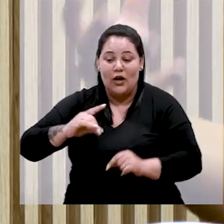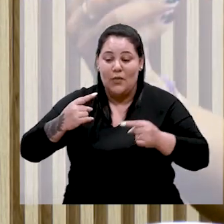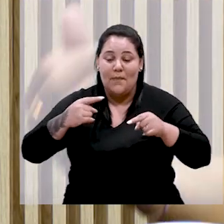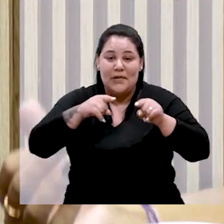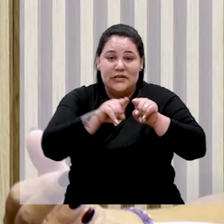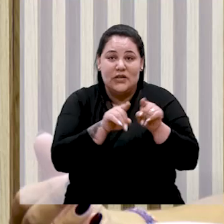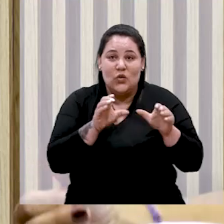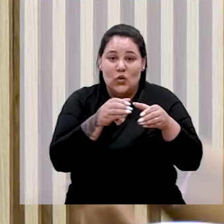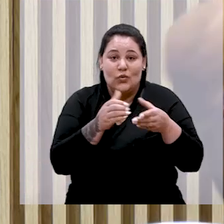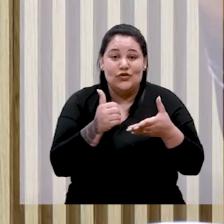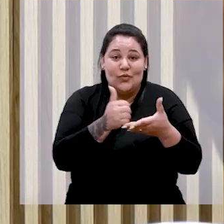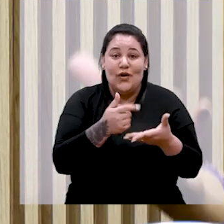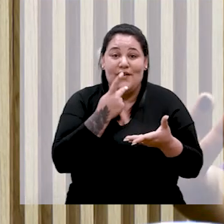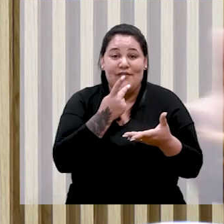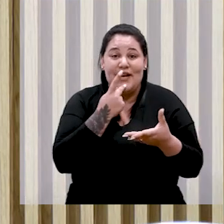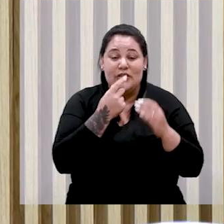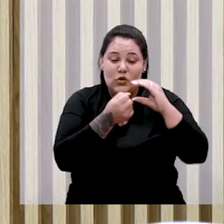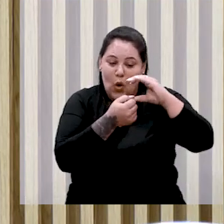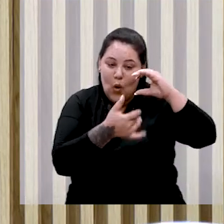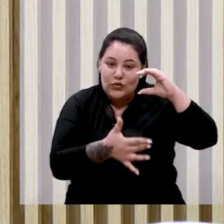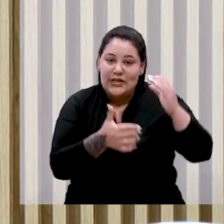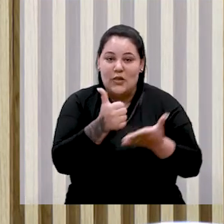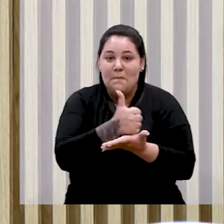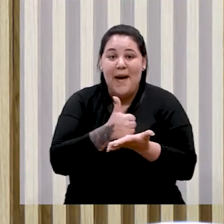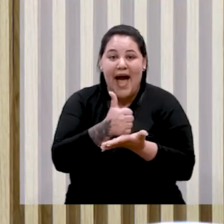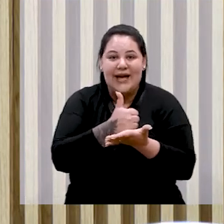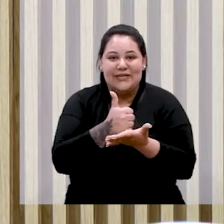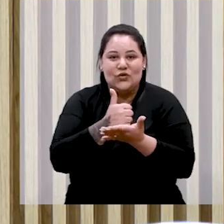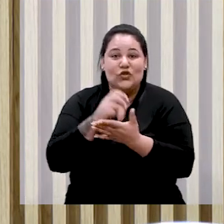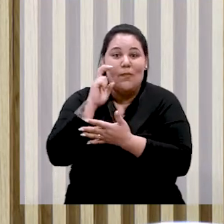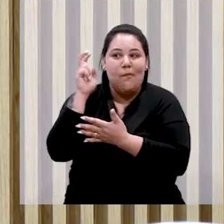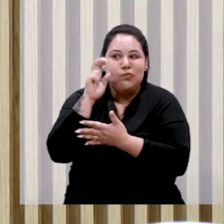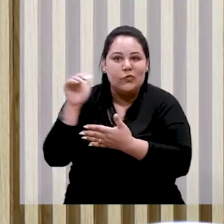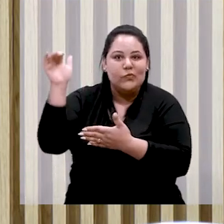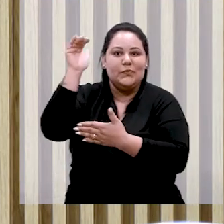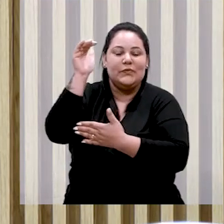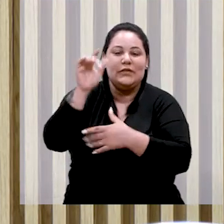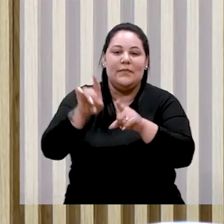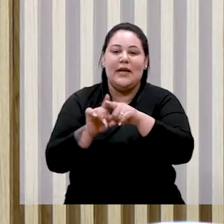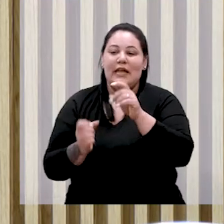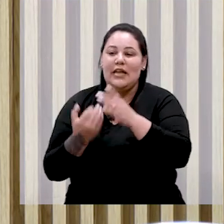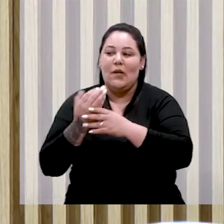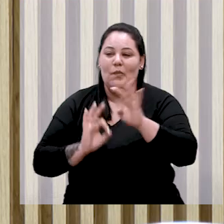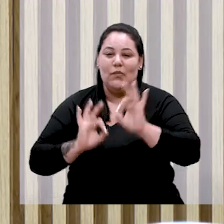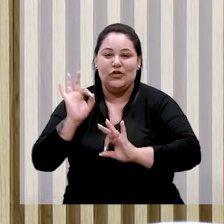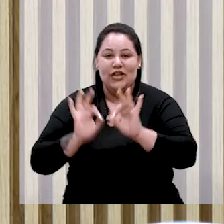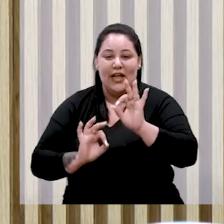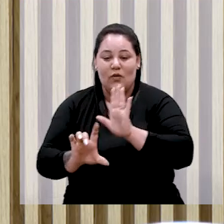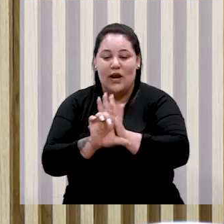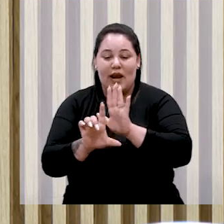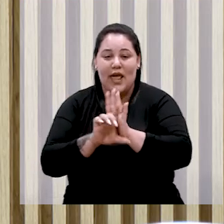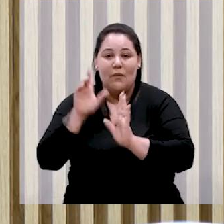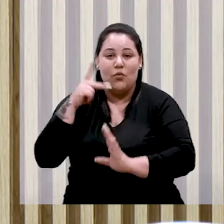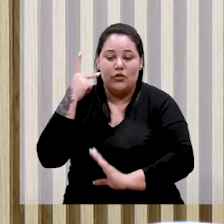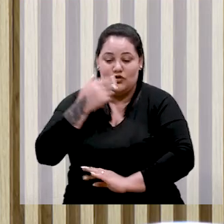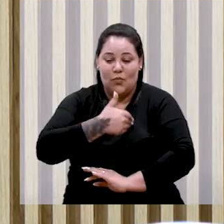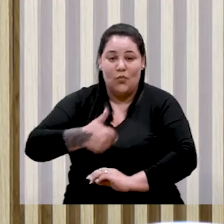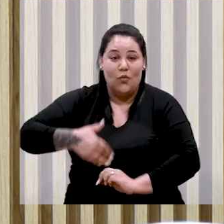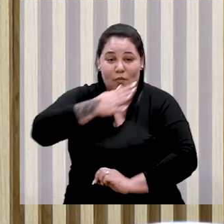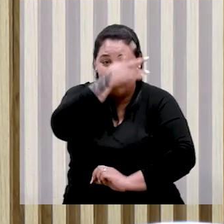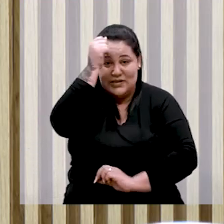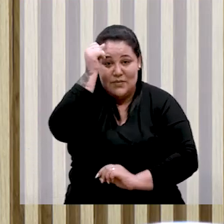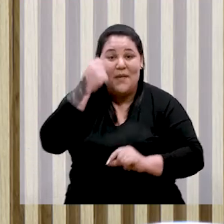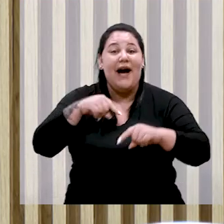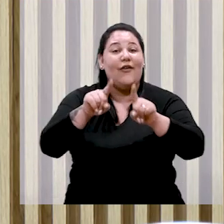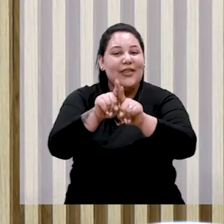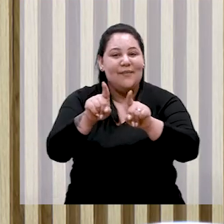uma parceria com a Frente Parlamentar, falando sobre conceitos básicos de altas habilidades. Criamos o projeto de lei das políticas públicas